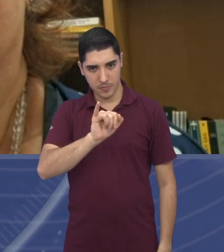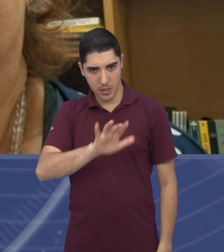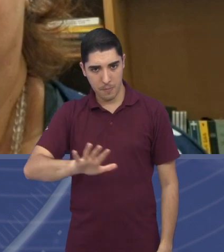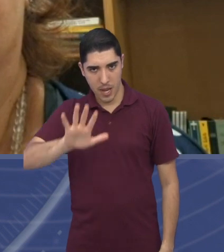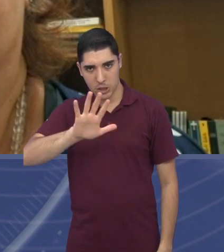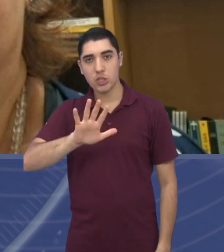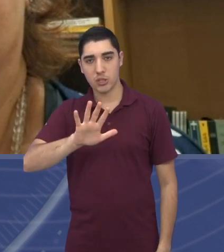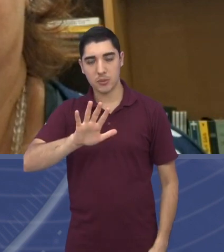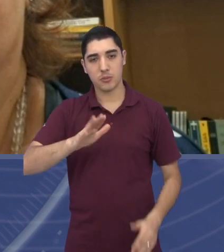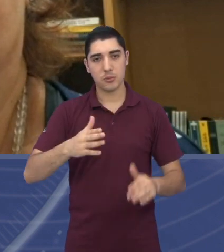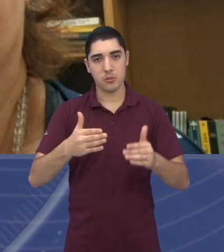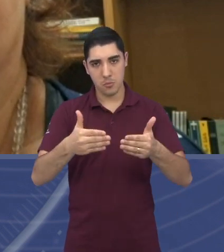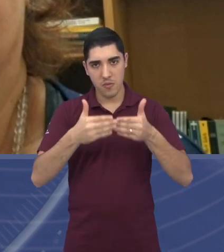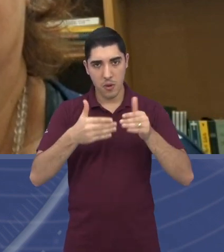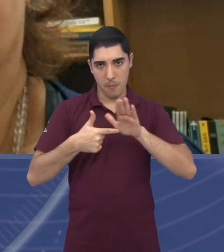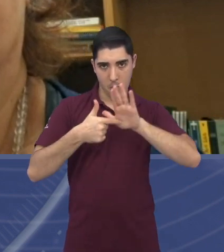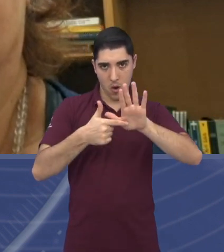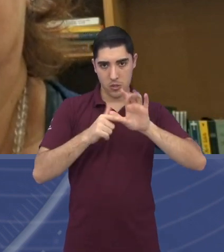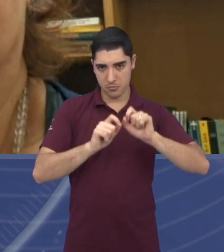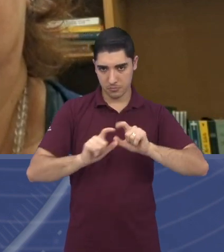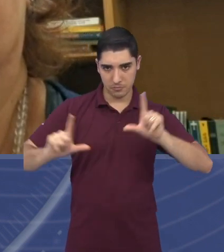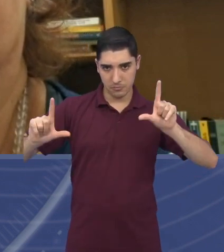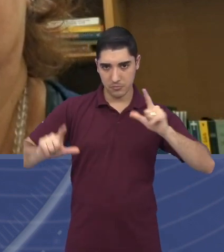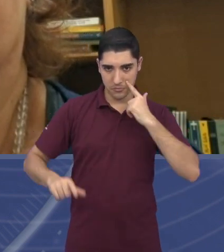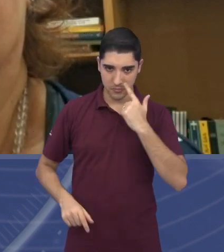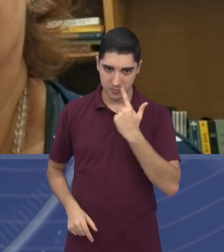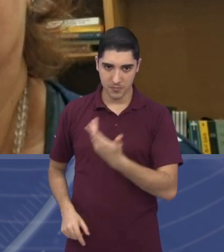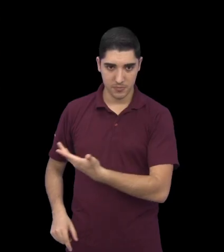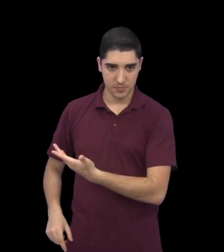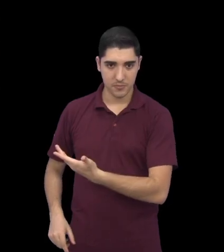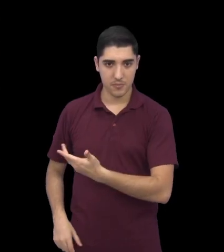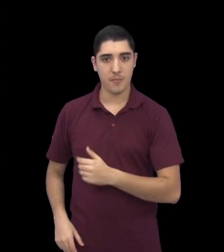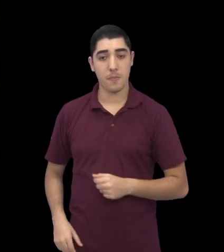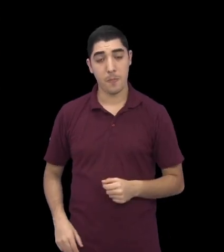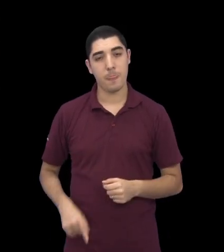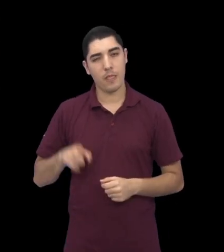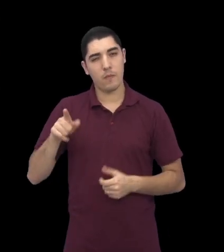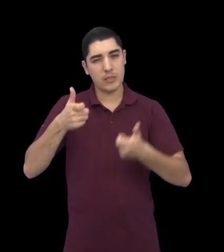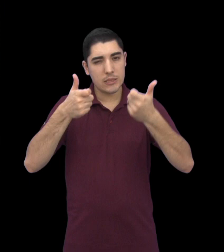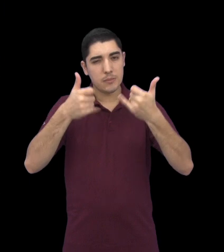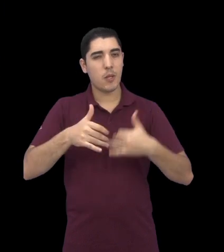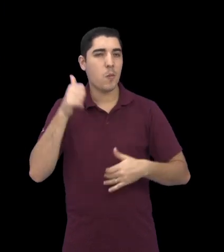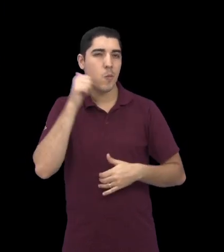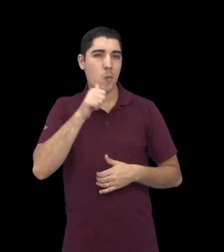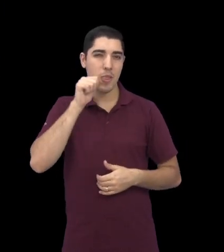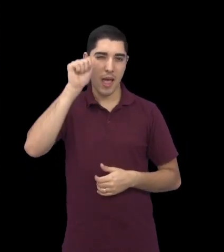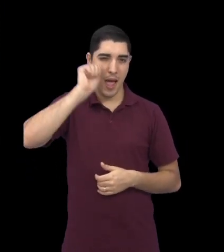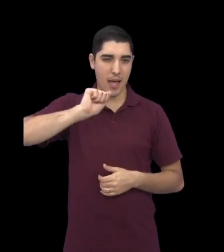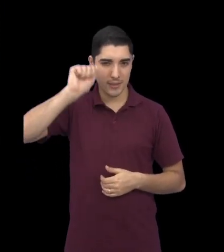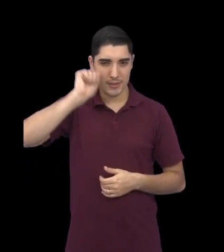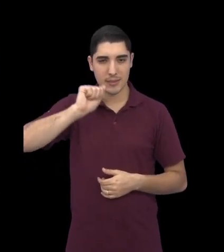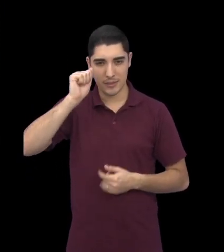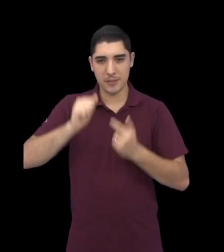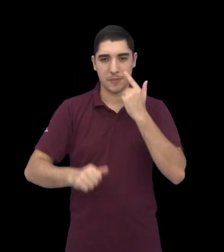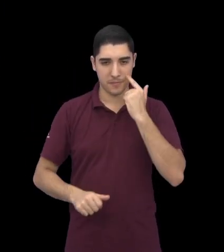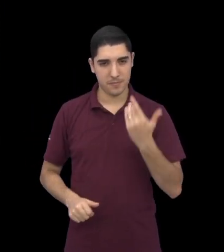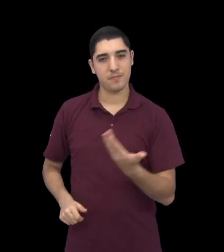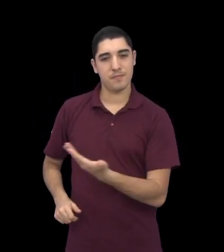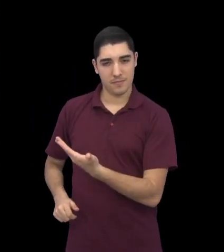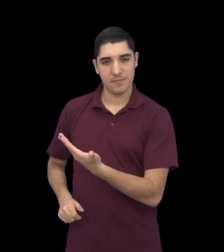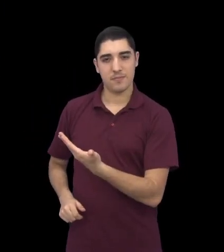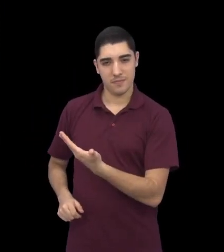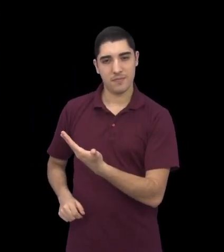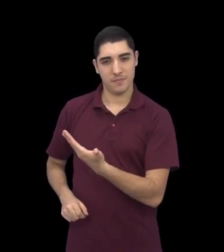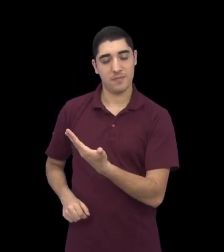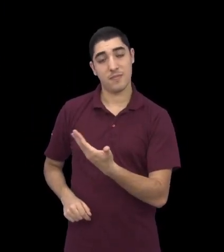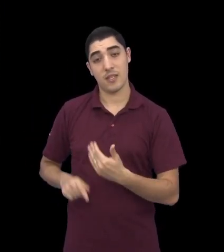imagem na tela, vou pedir para o pessoal colocar, por gentileza. Você comentou um pouquinho das atrizes, né? Na verdade,